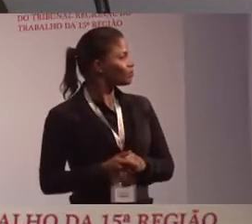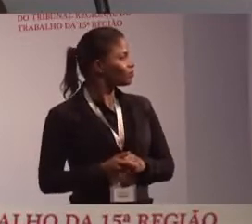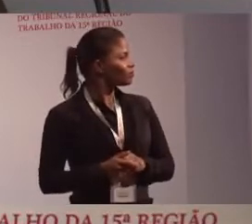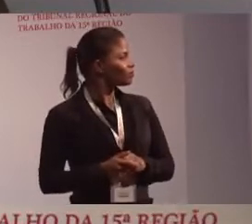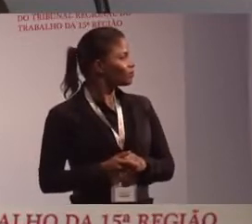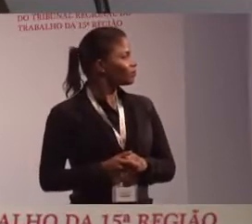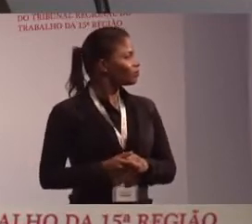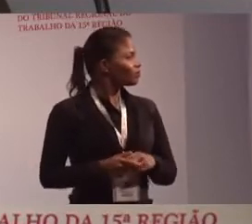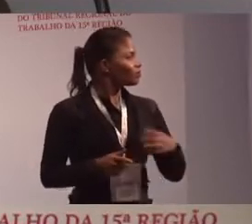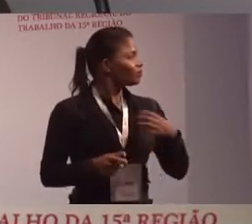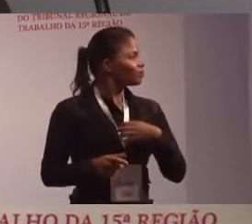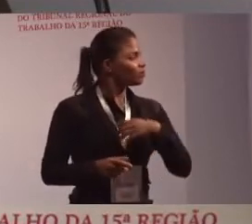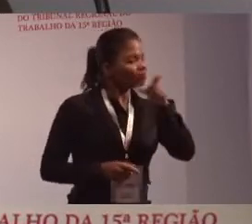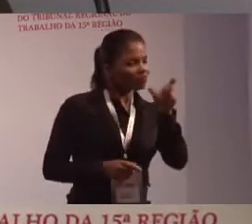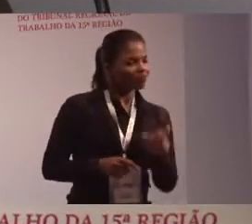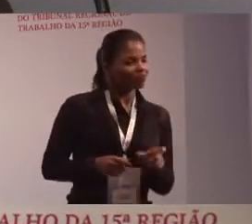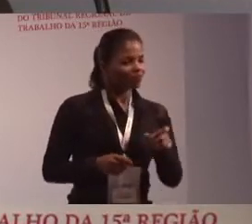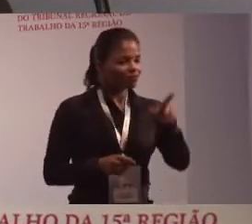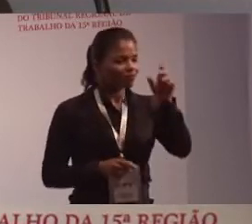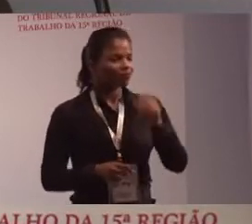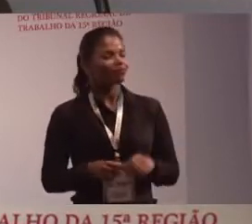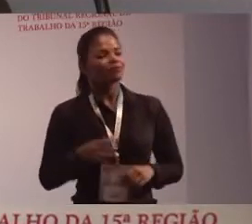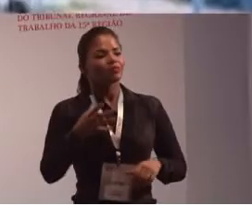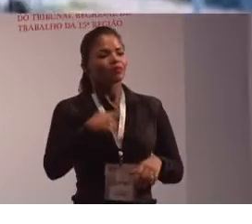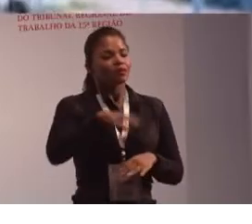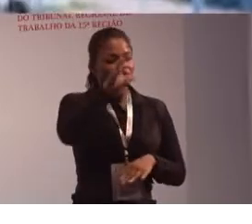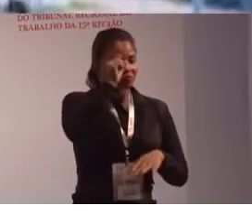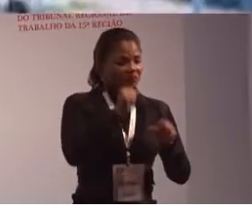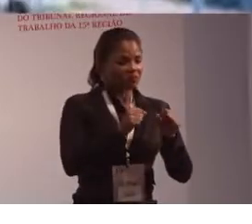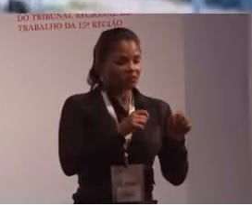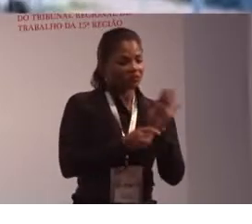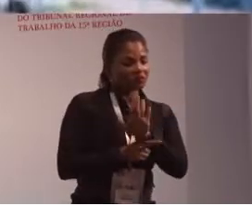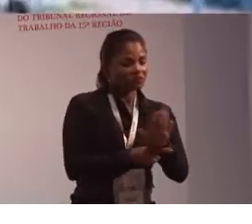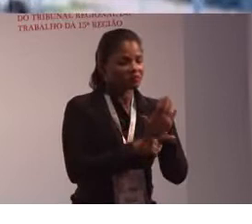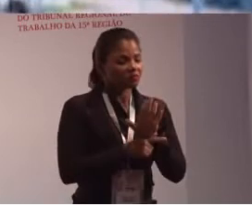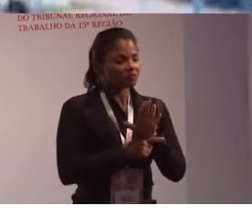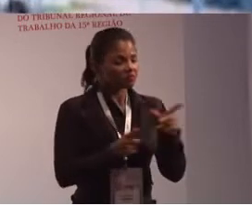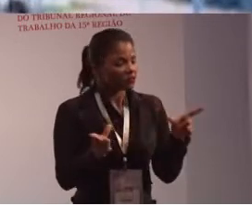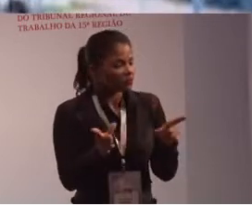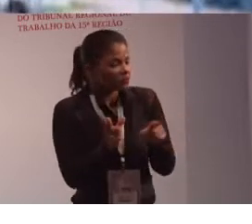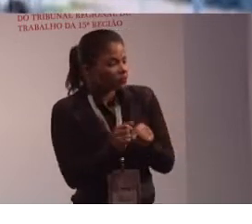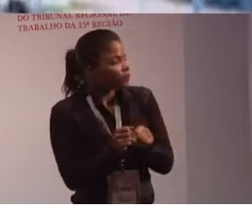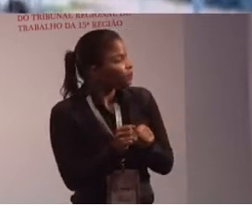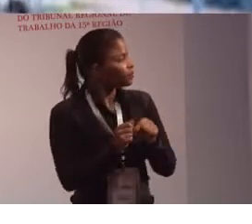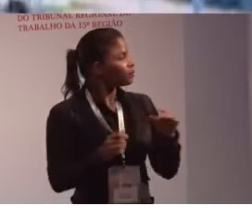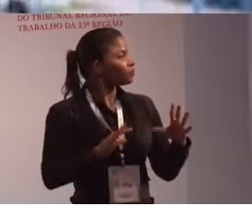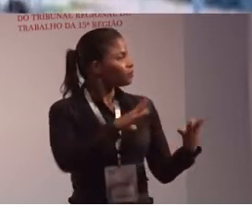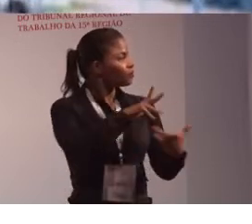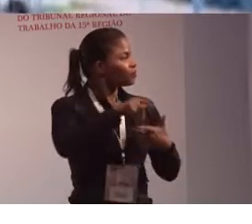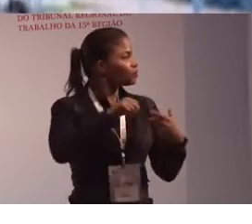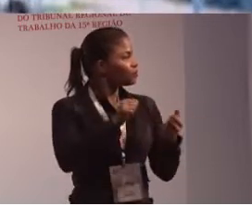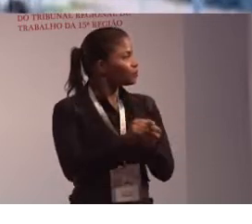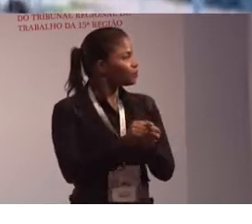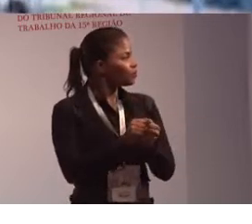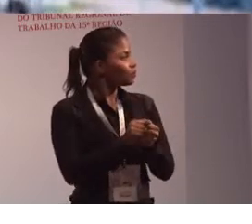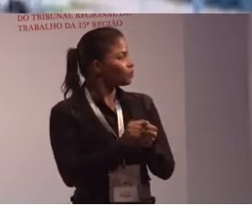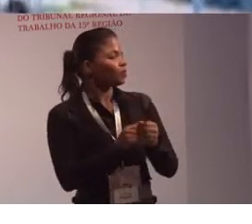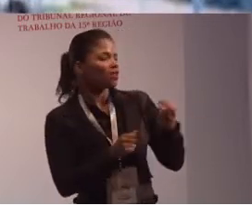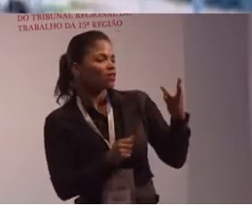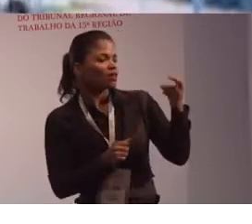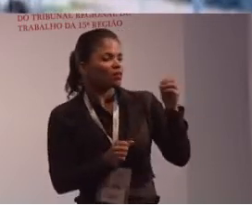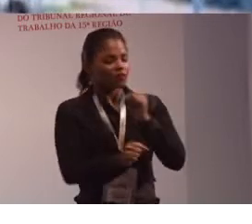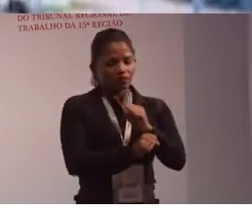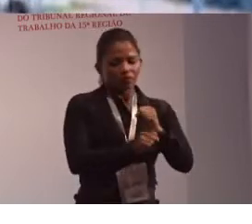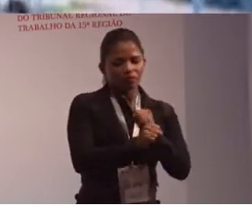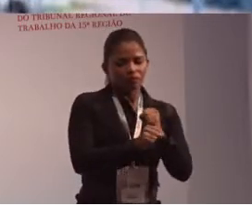o gap de gênero, apesar de todos os nossos esforços, não tem sido reduzido a contento em todo o mundo, né? Nos últimos quase 30